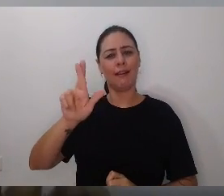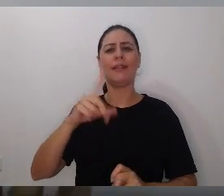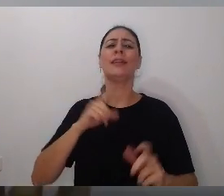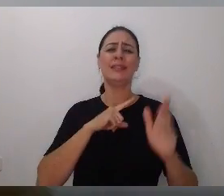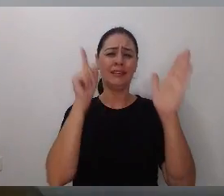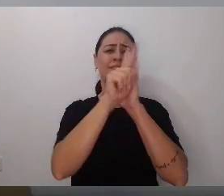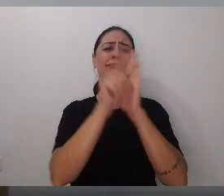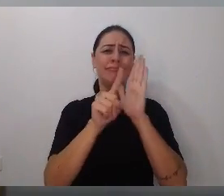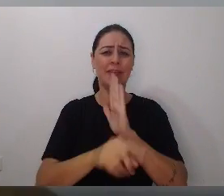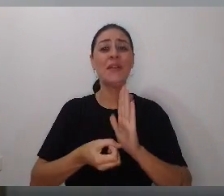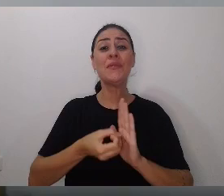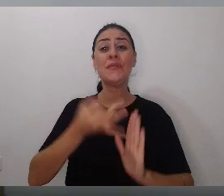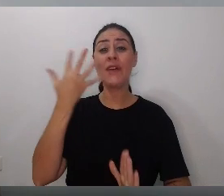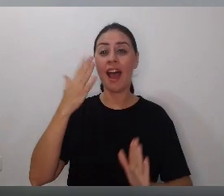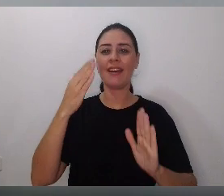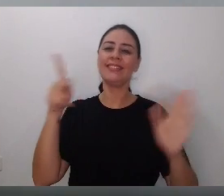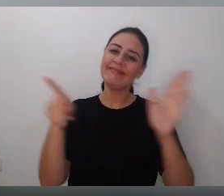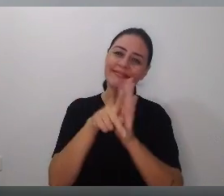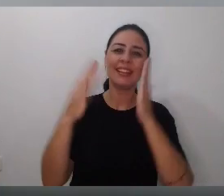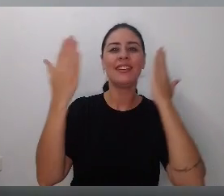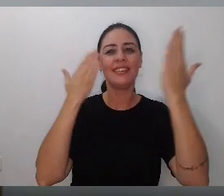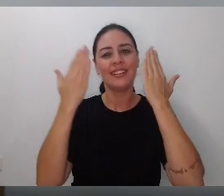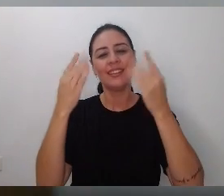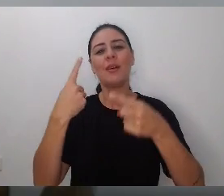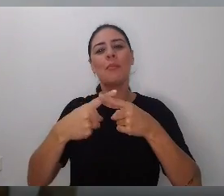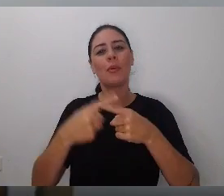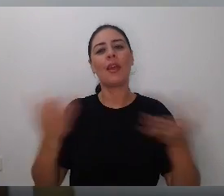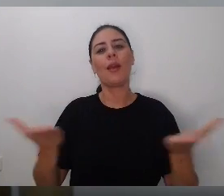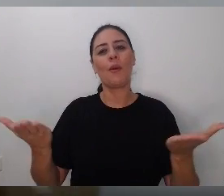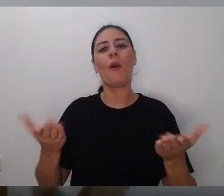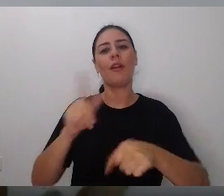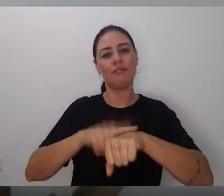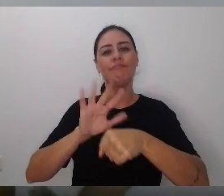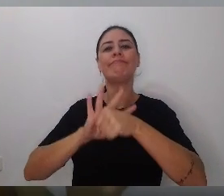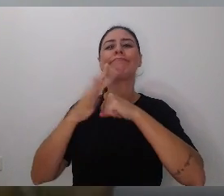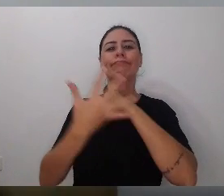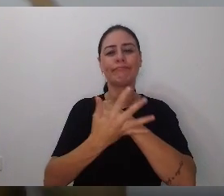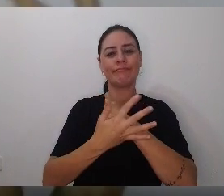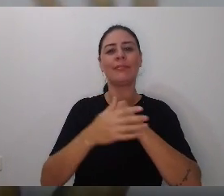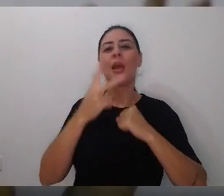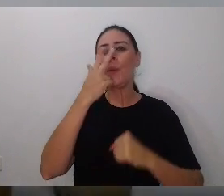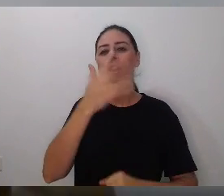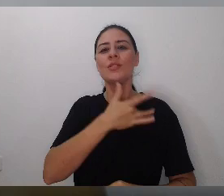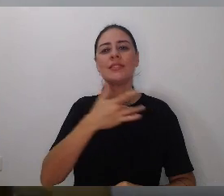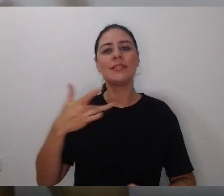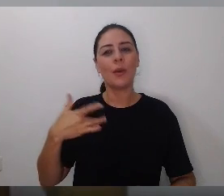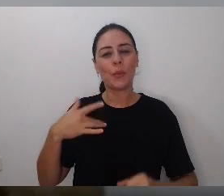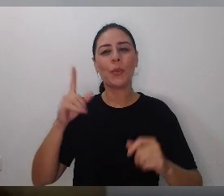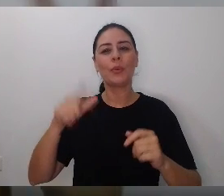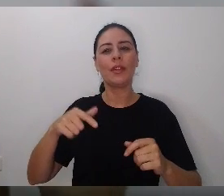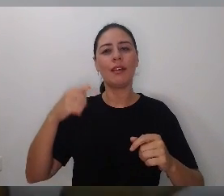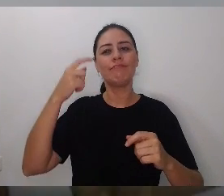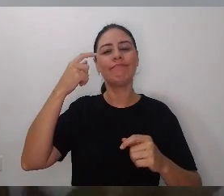para vocês que teve muita pergunta da psicologia, porque nesses tempos de pandemia, a nossa saúde mental, eu